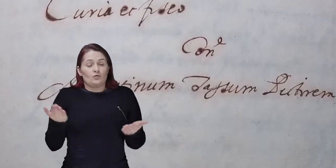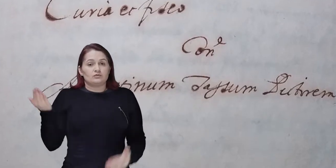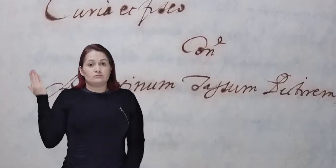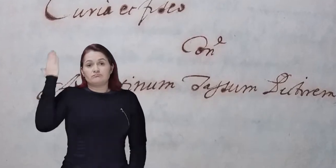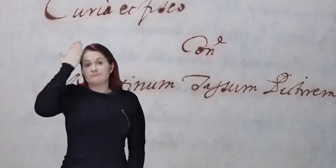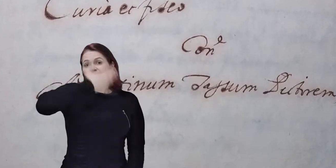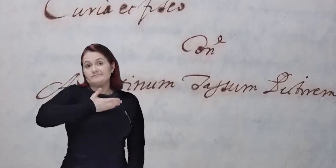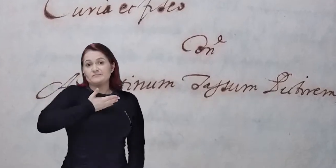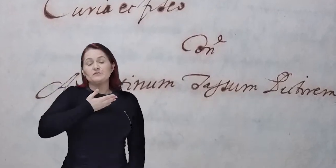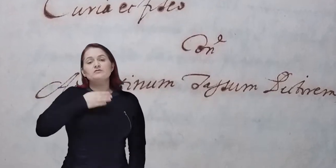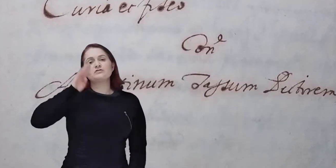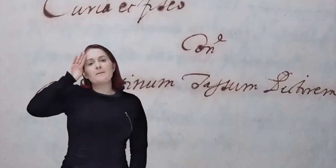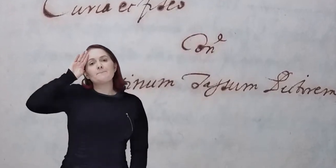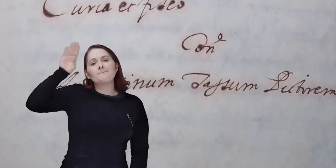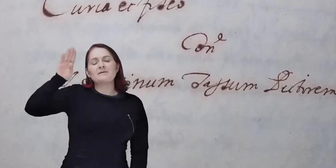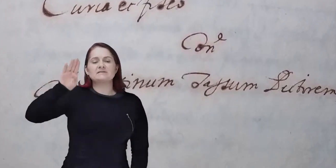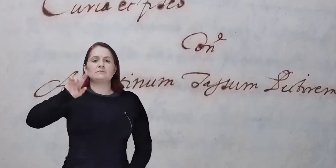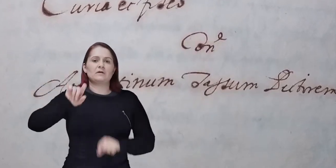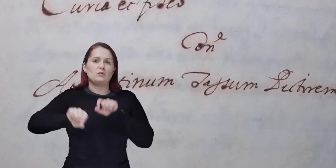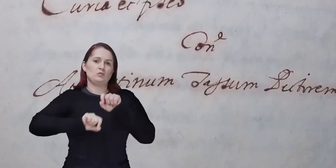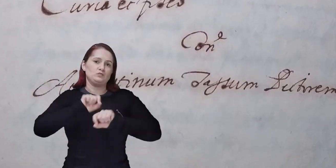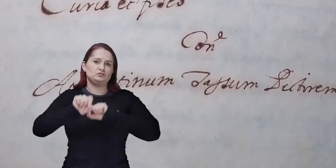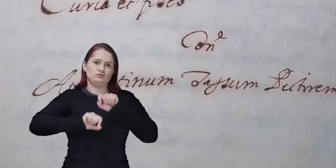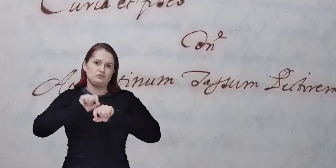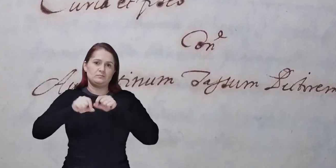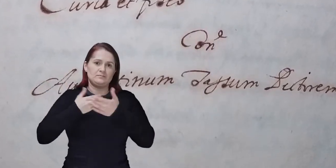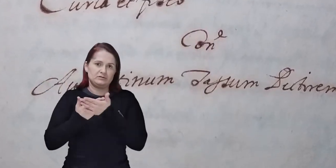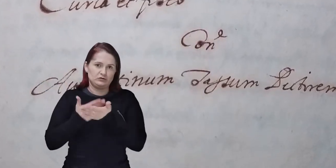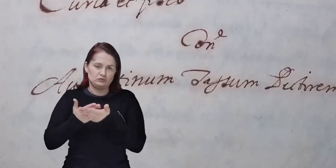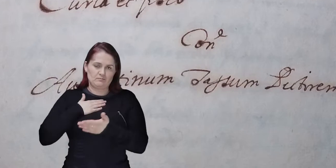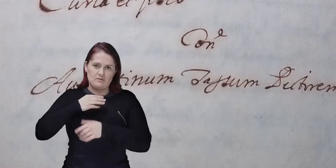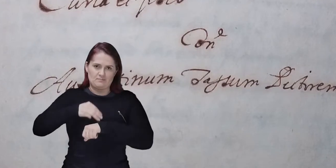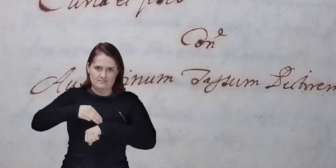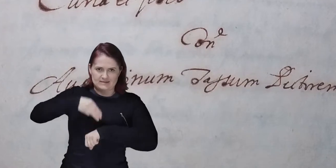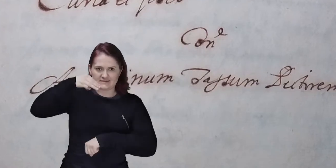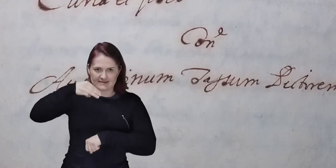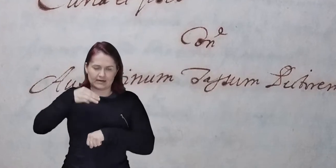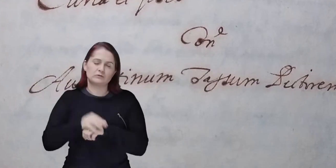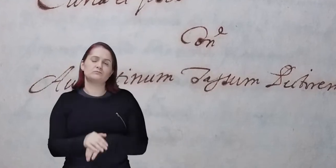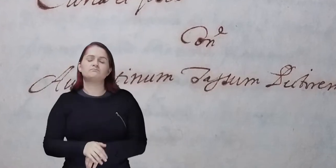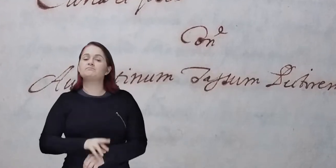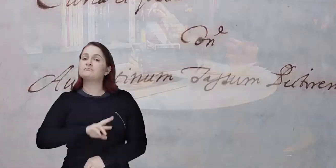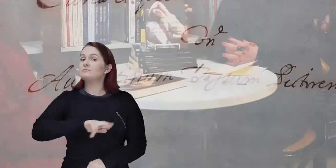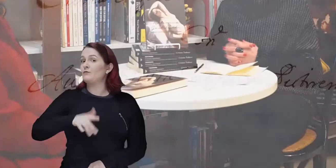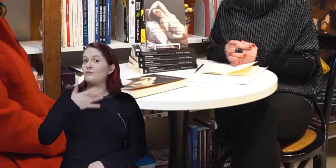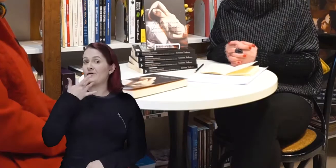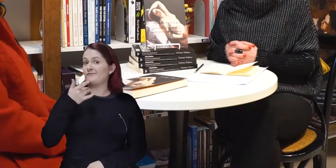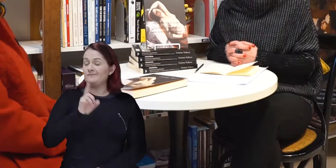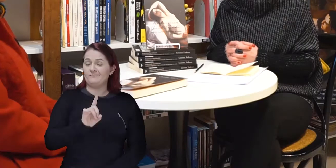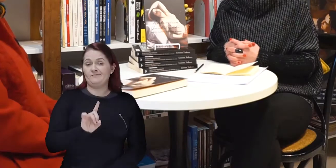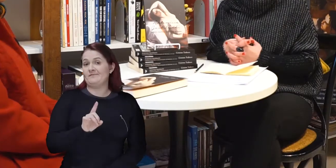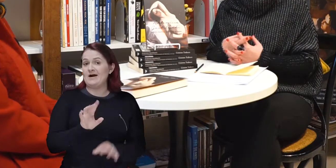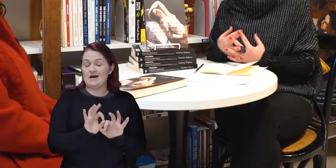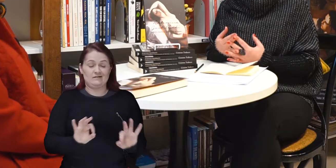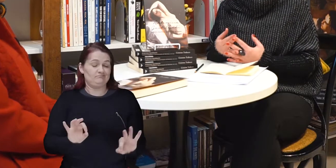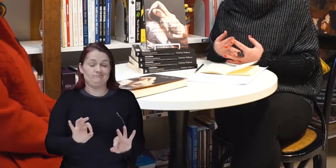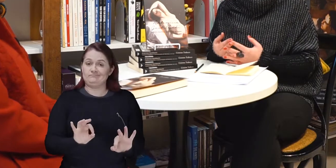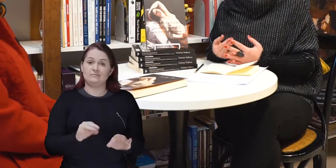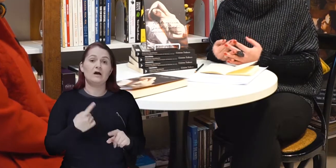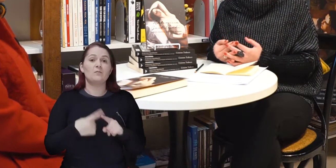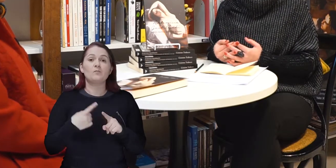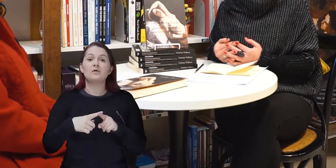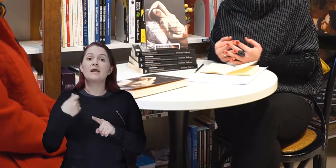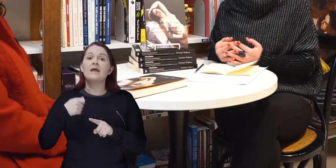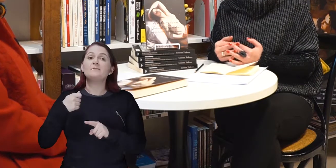então, é uma das principais fontes sobre a trajetória da Artemisia, que eu analisei durante o meu mestrado. Não foi